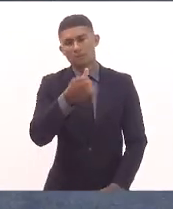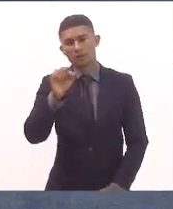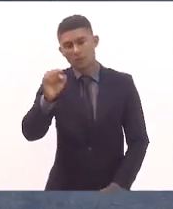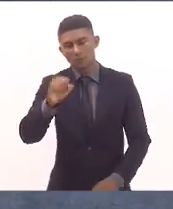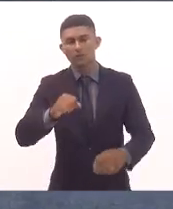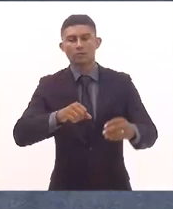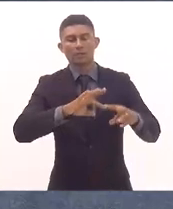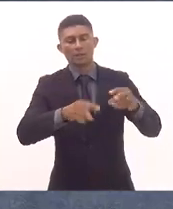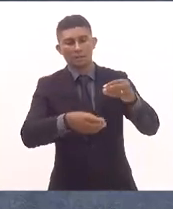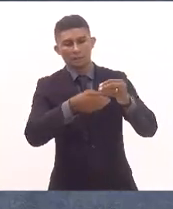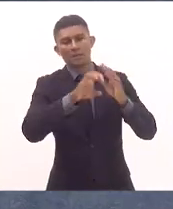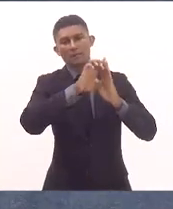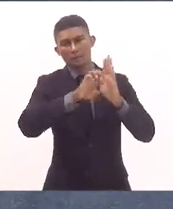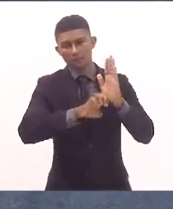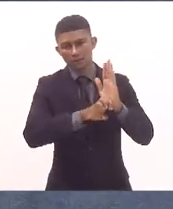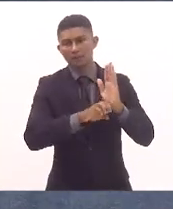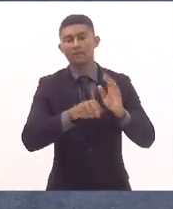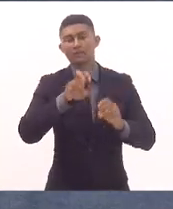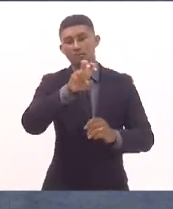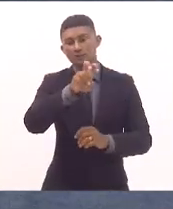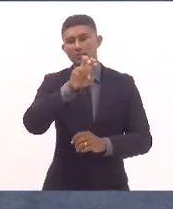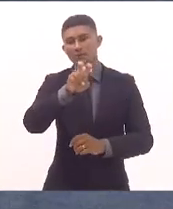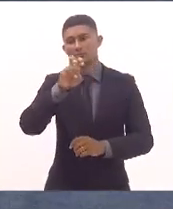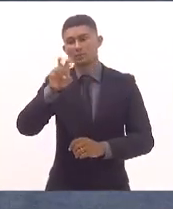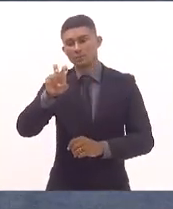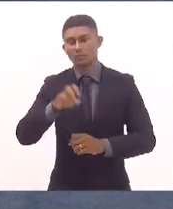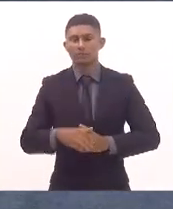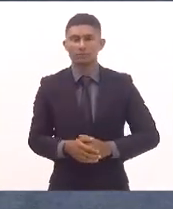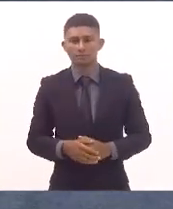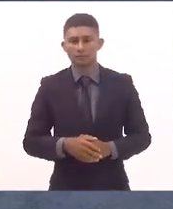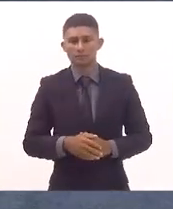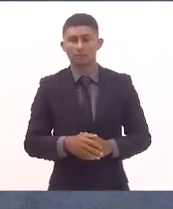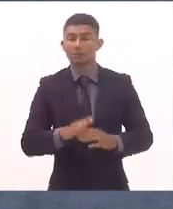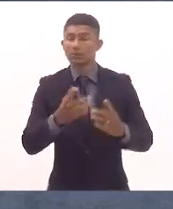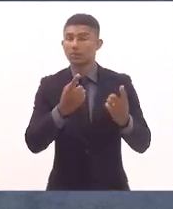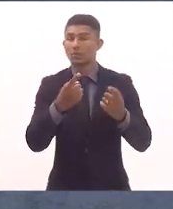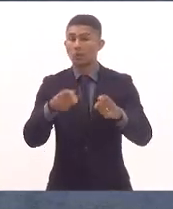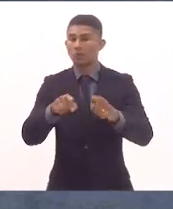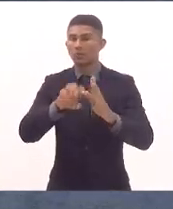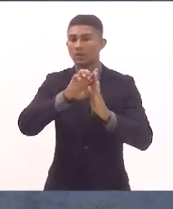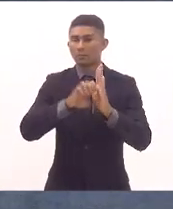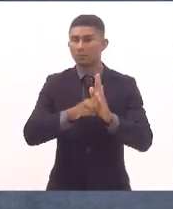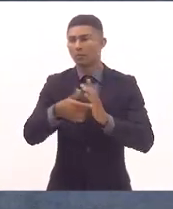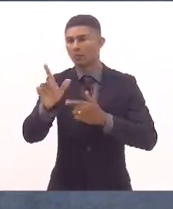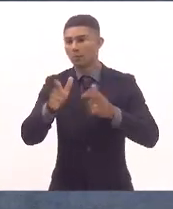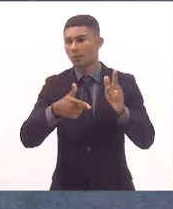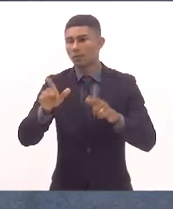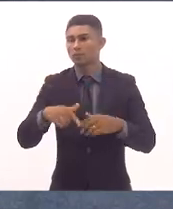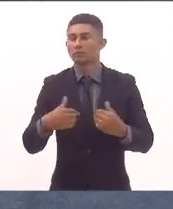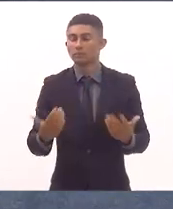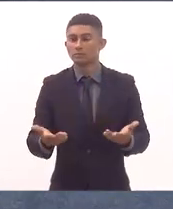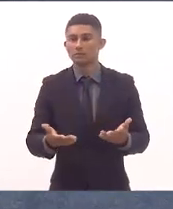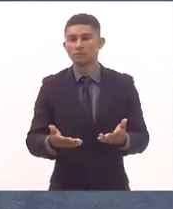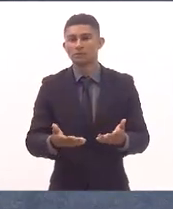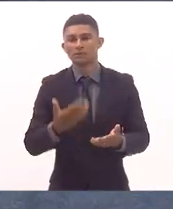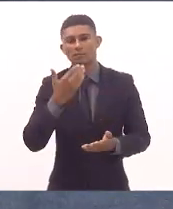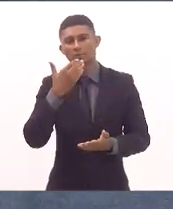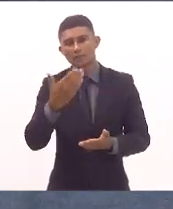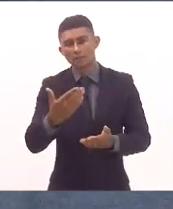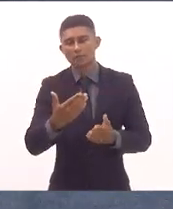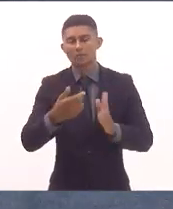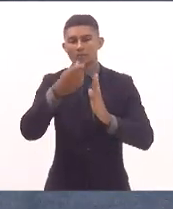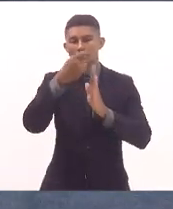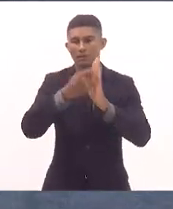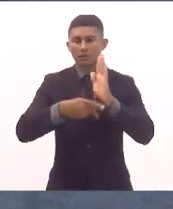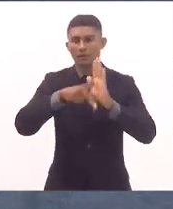subemenda aglutinativa da emenda 555, contrário às demais emendas, concluindo por